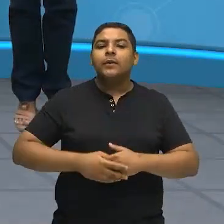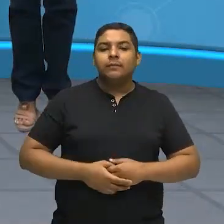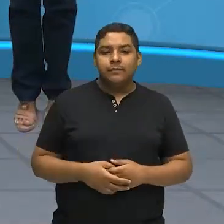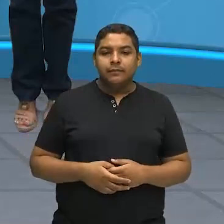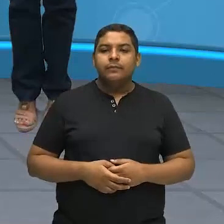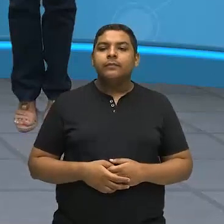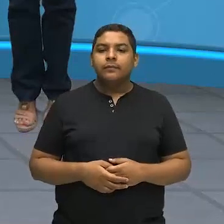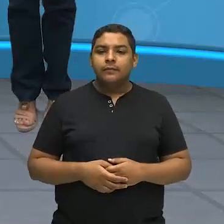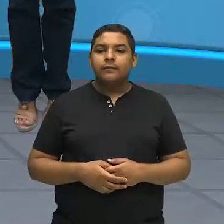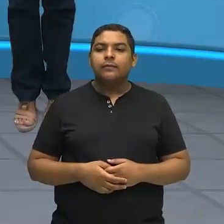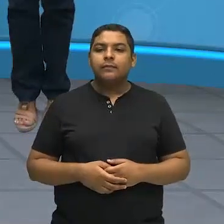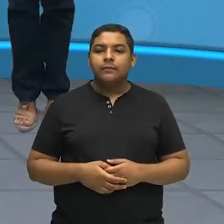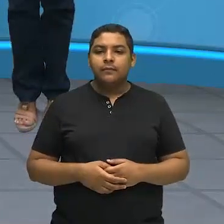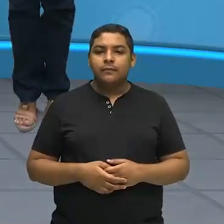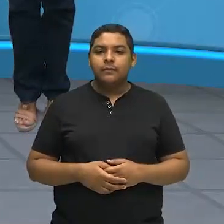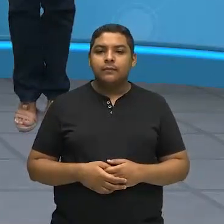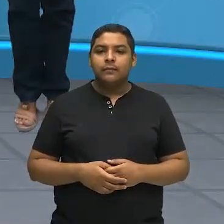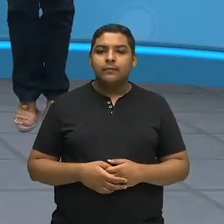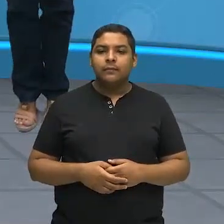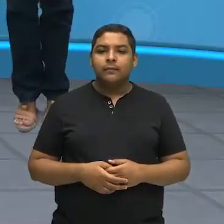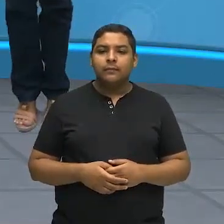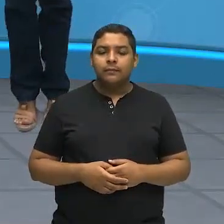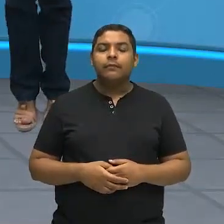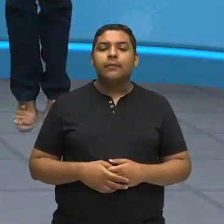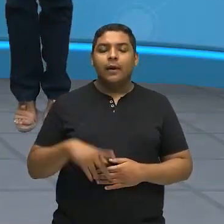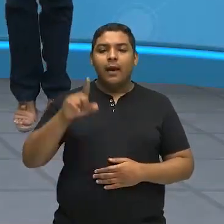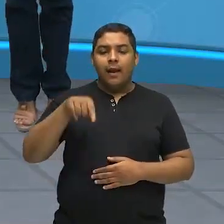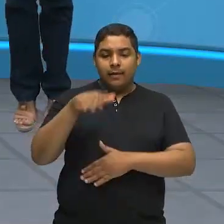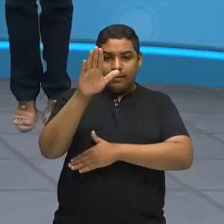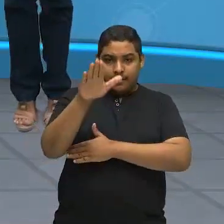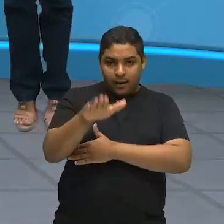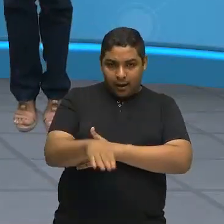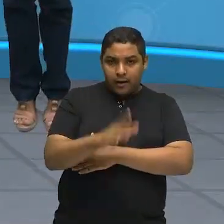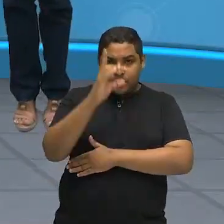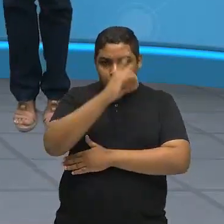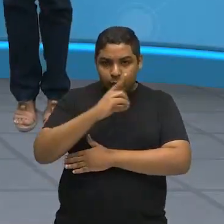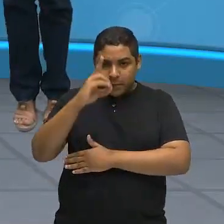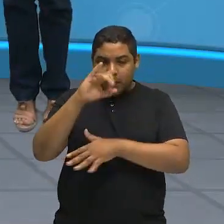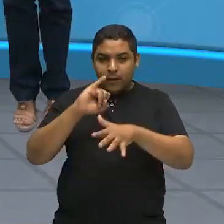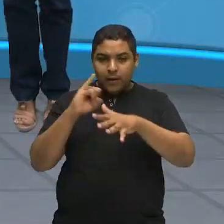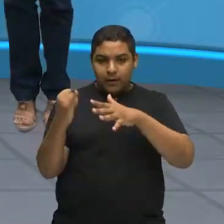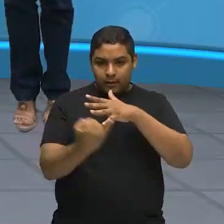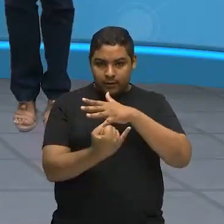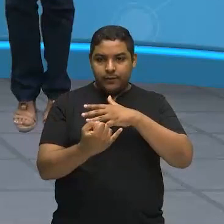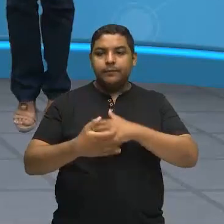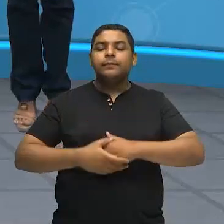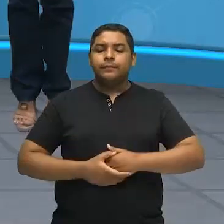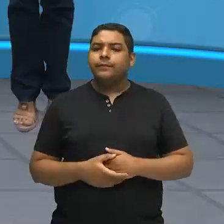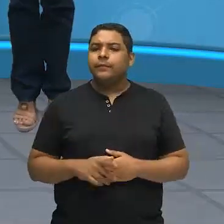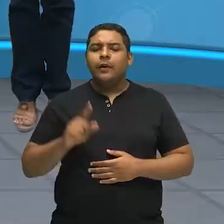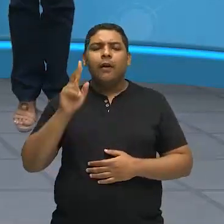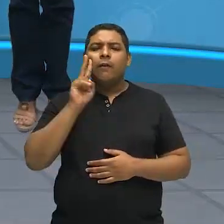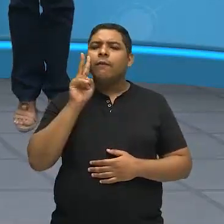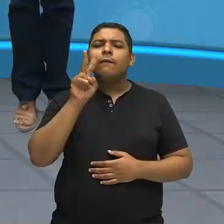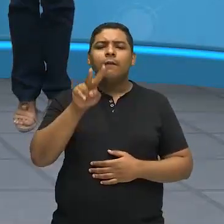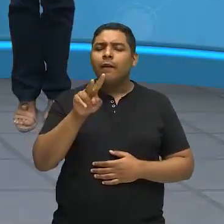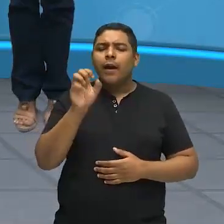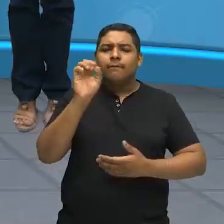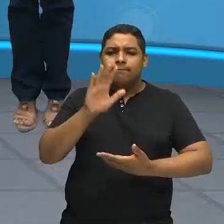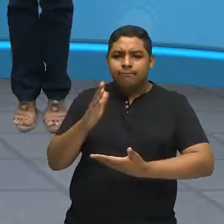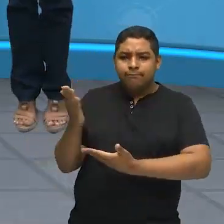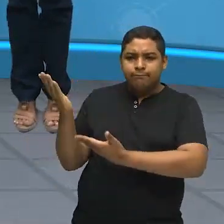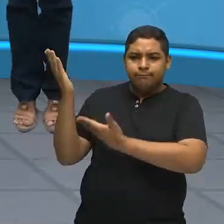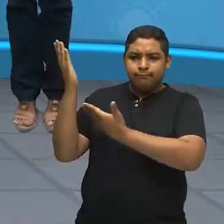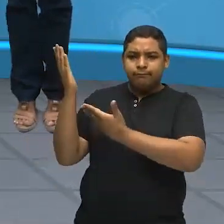na Ilha de Grande Jatte. Certo? E como vocês podem ver pelo traje das pessoas,